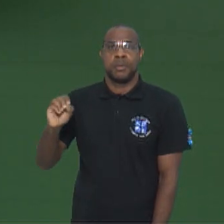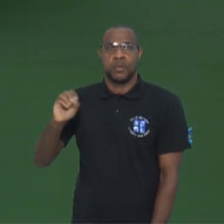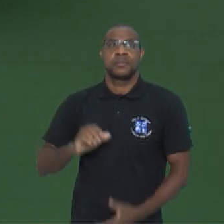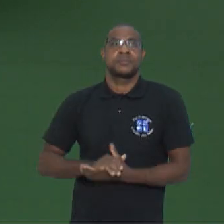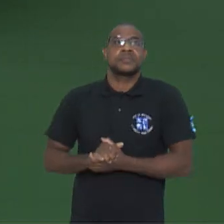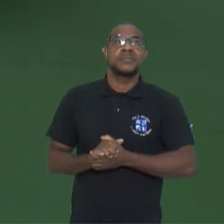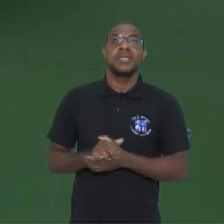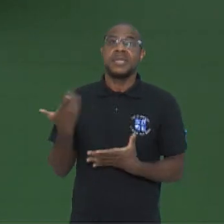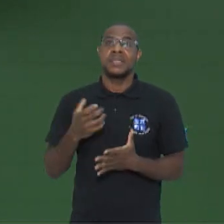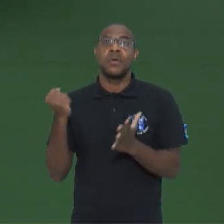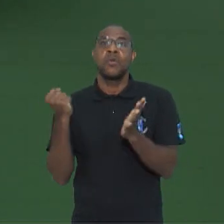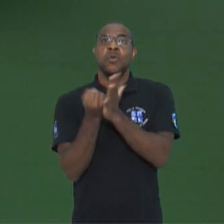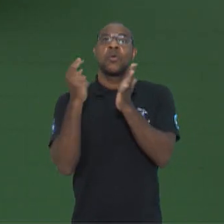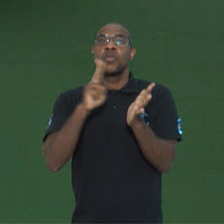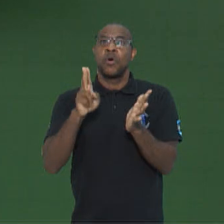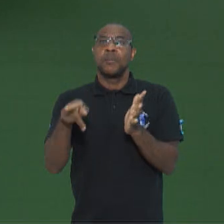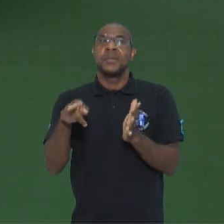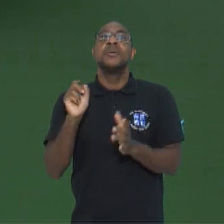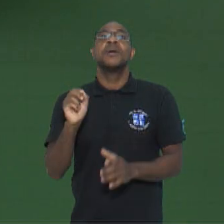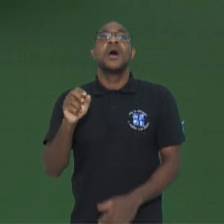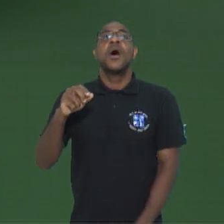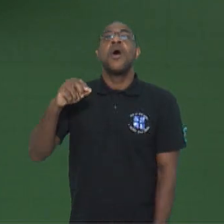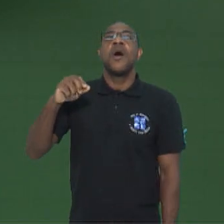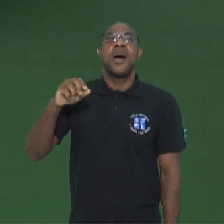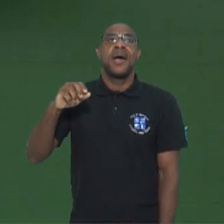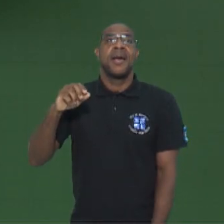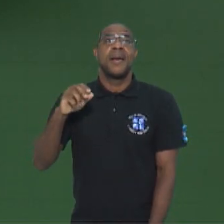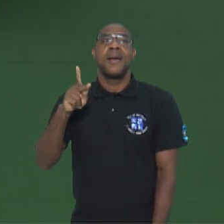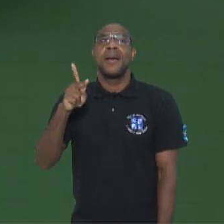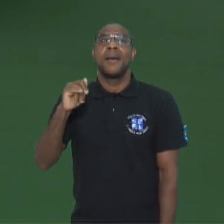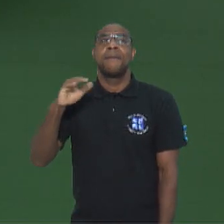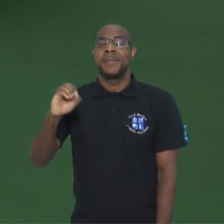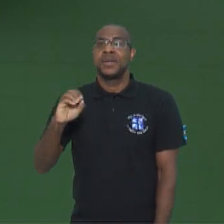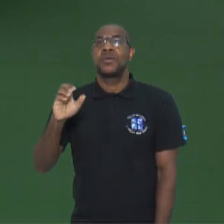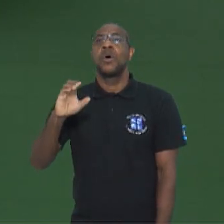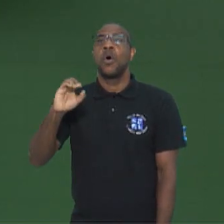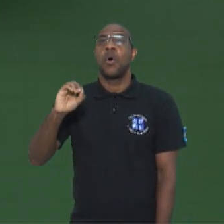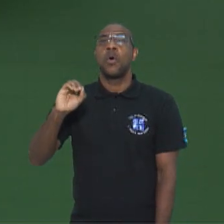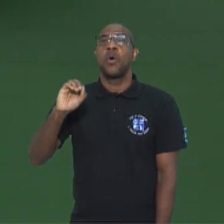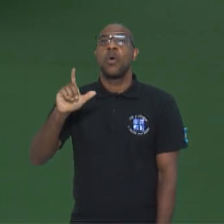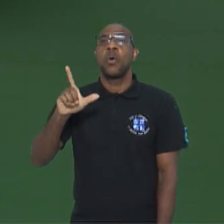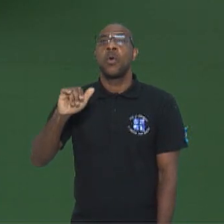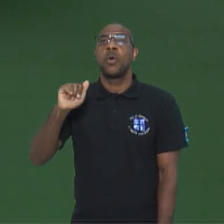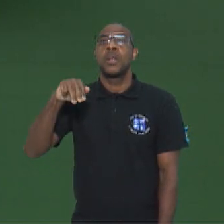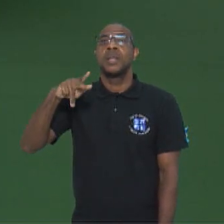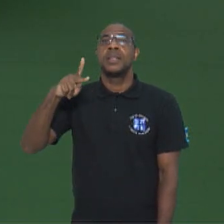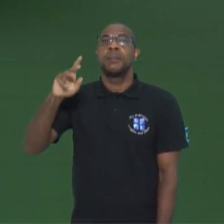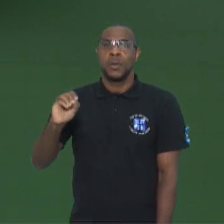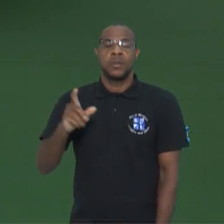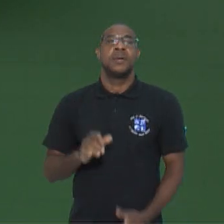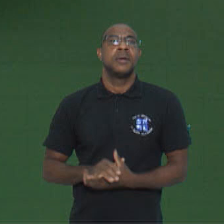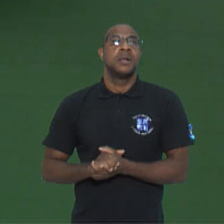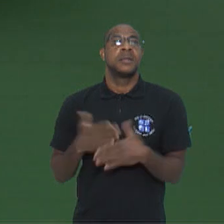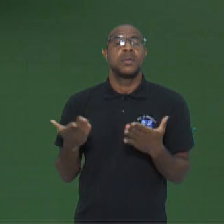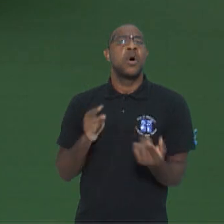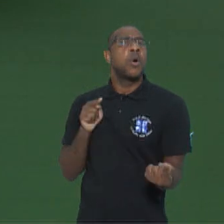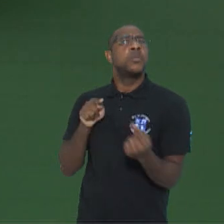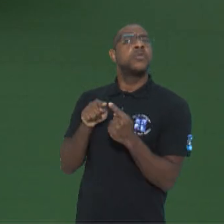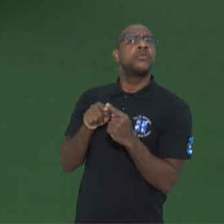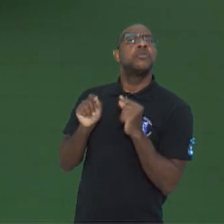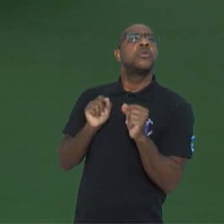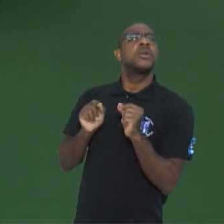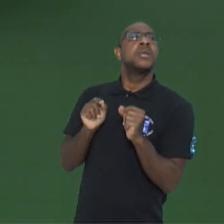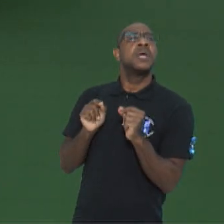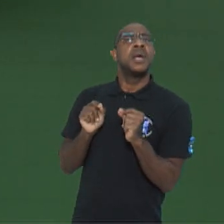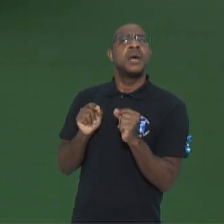Bem, por que a gente considera isso um marco e talvez a origem do montanhismo do Brasil? Porque o objetivo era